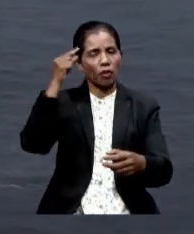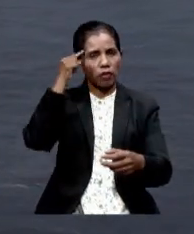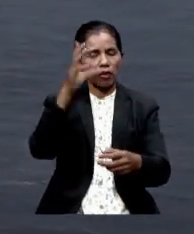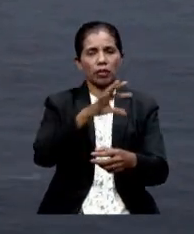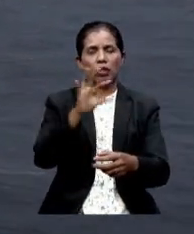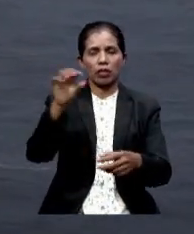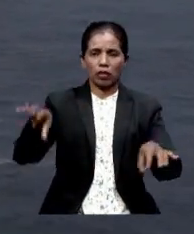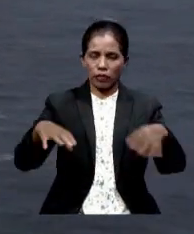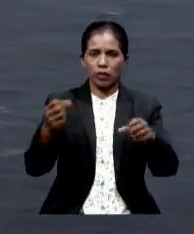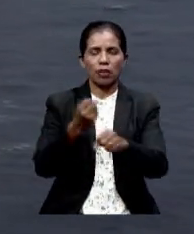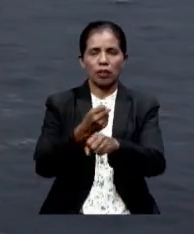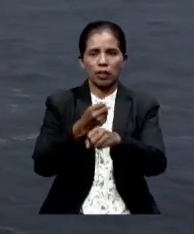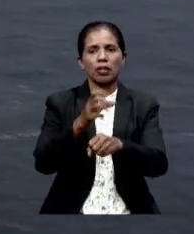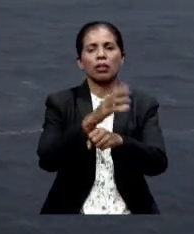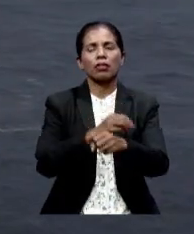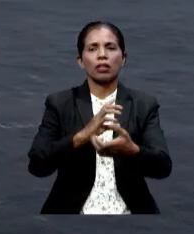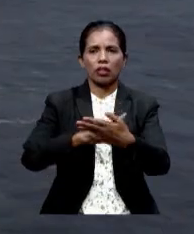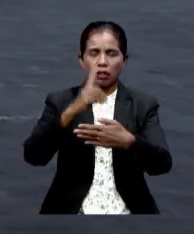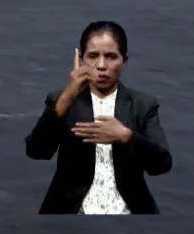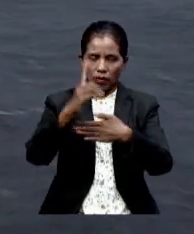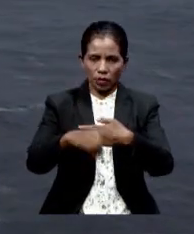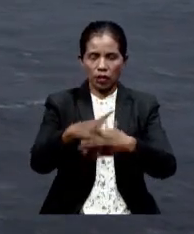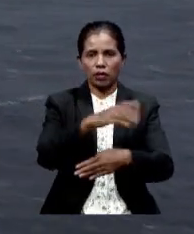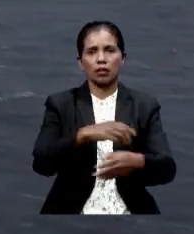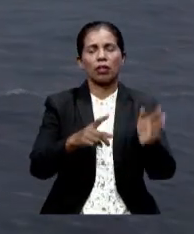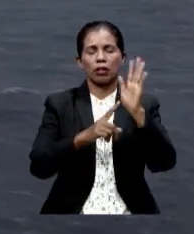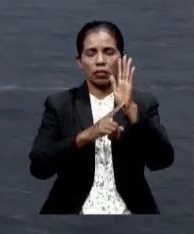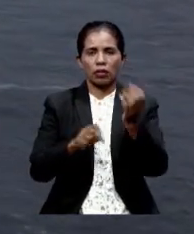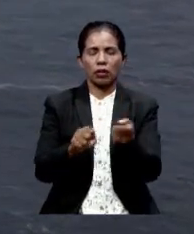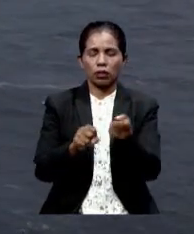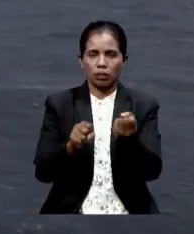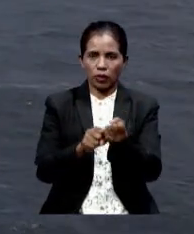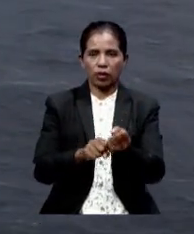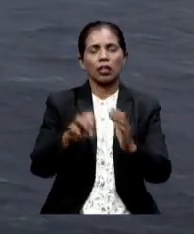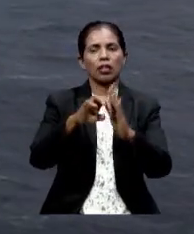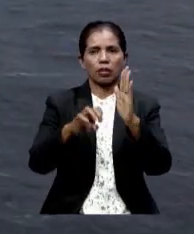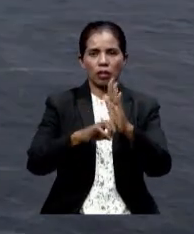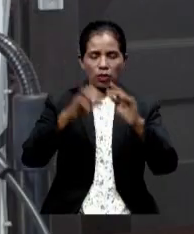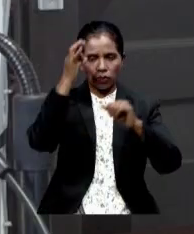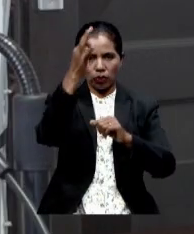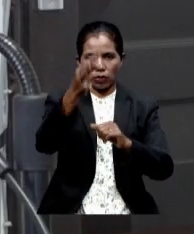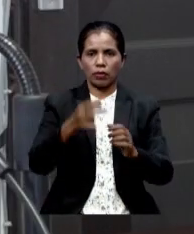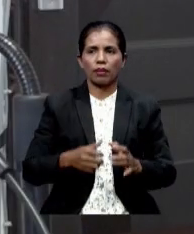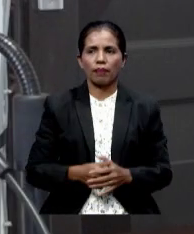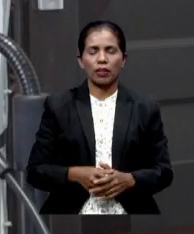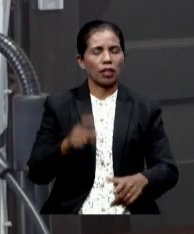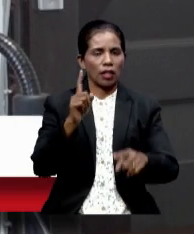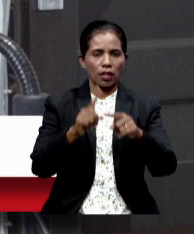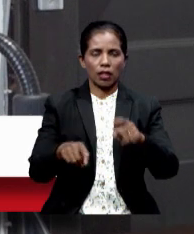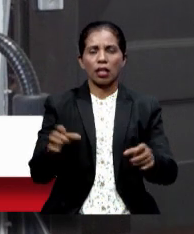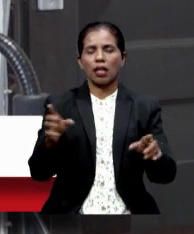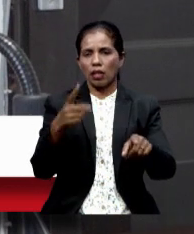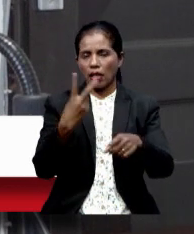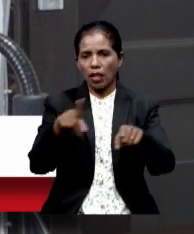se serviço makas, ho de desenvolve ato sustenta máquina estado e futuro. Ali que halo comparação, ho de assunto